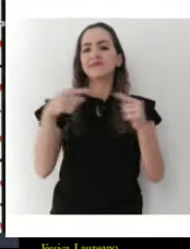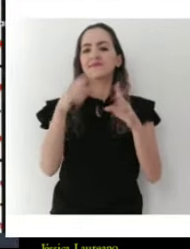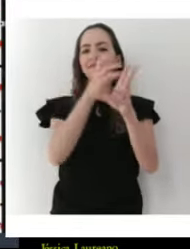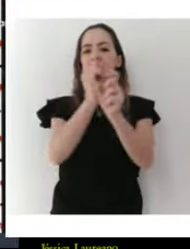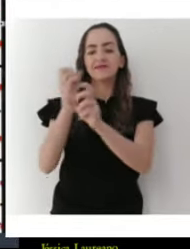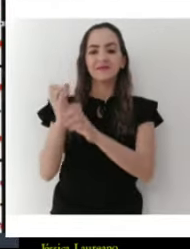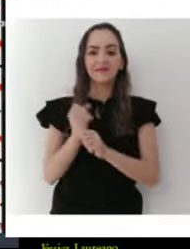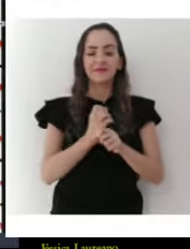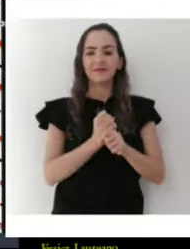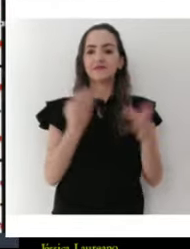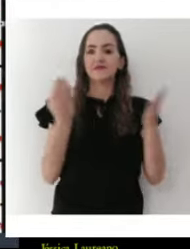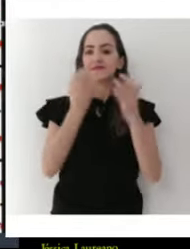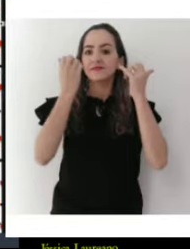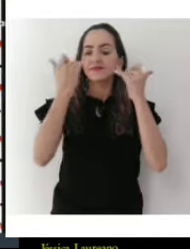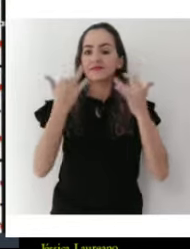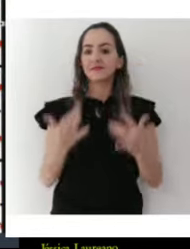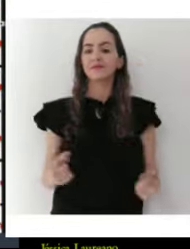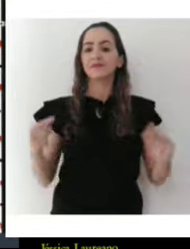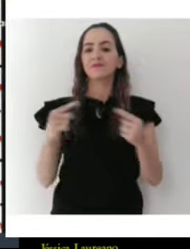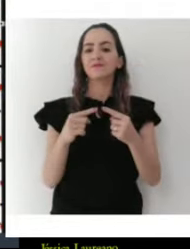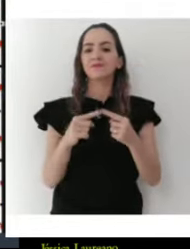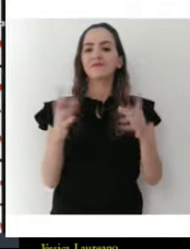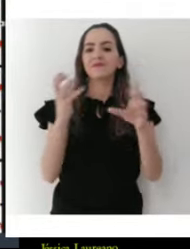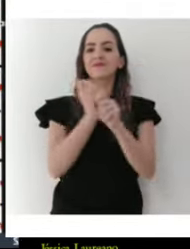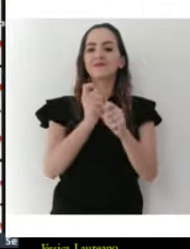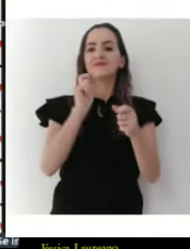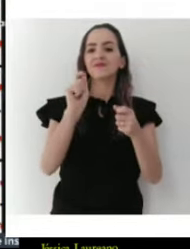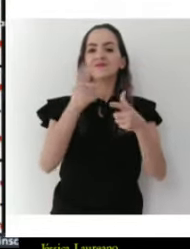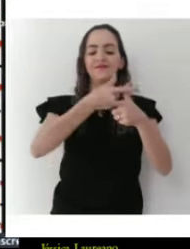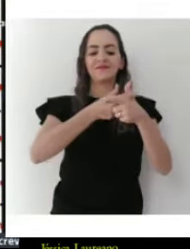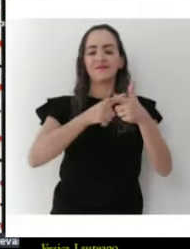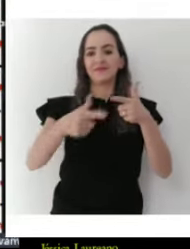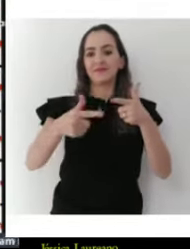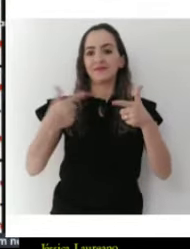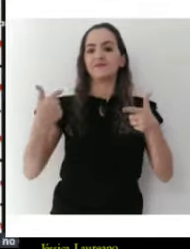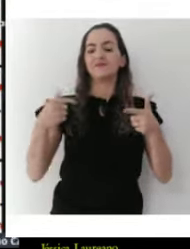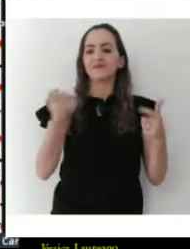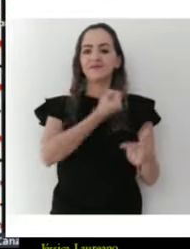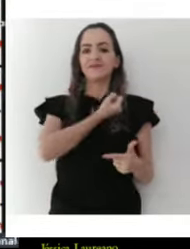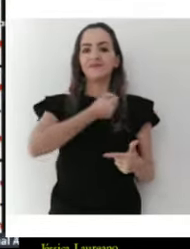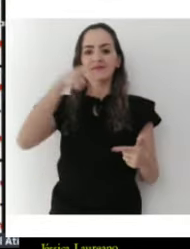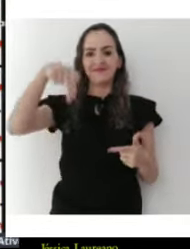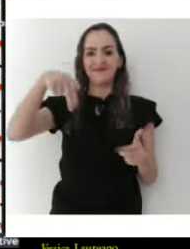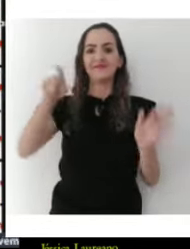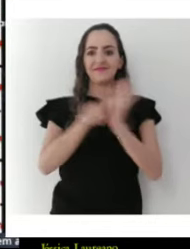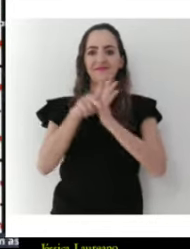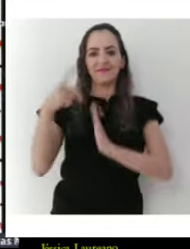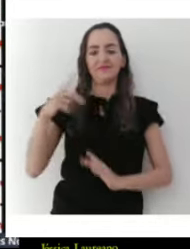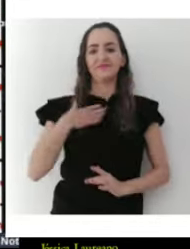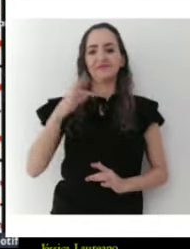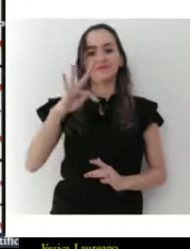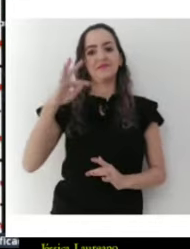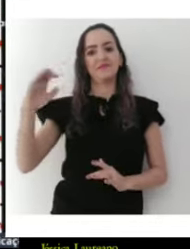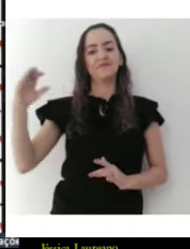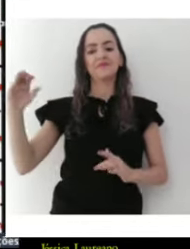material do meu TCC, e de números decimais, que é um trabalho complementar que eu estou fazendo hoje na minha